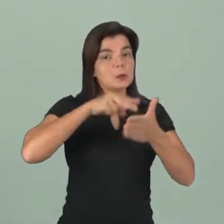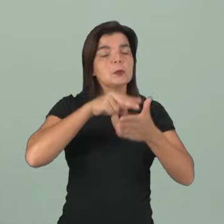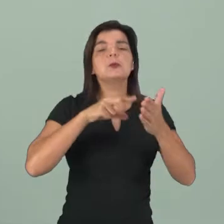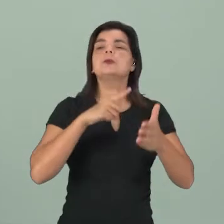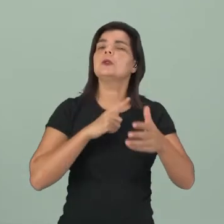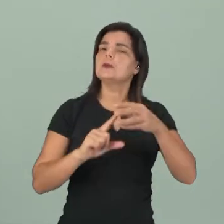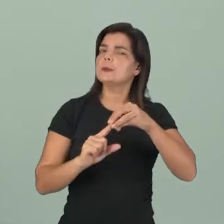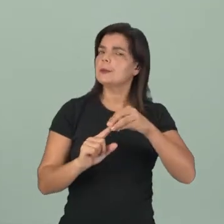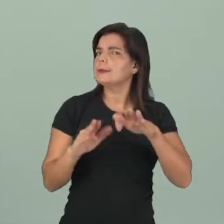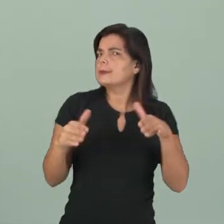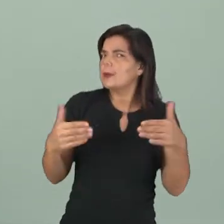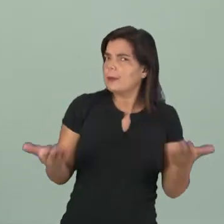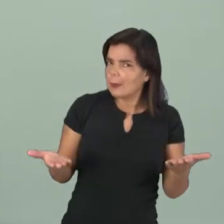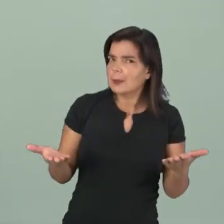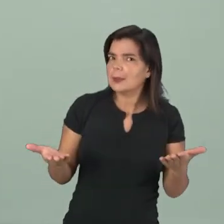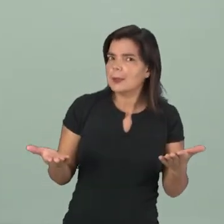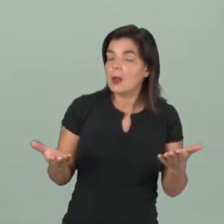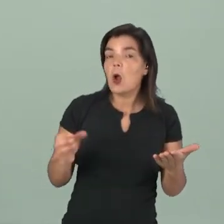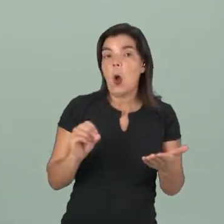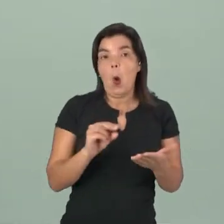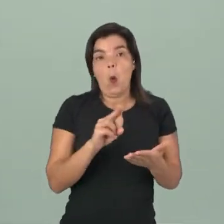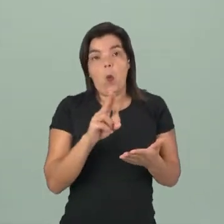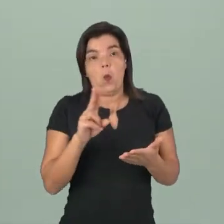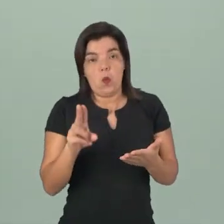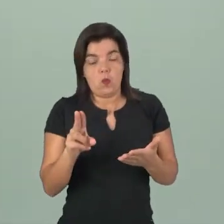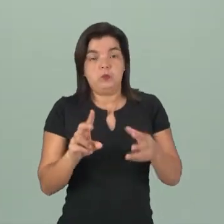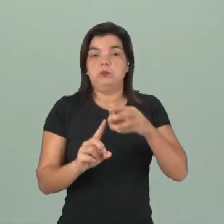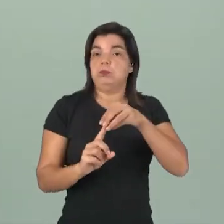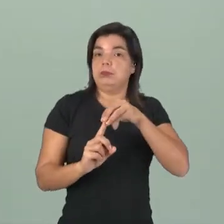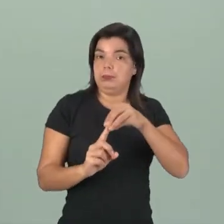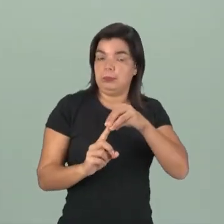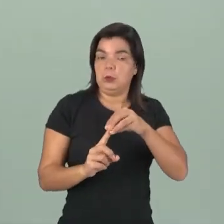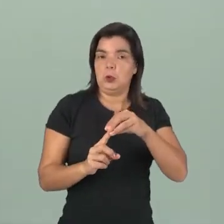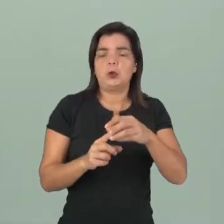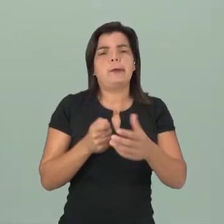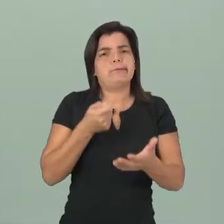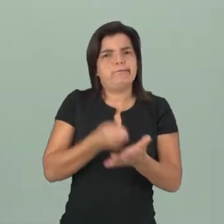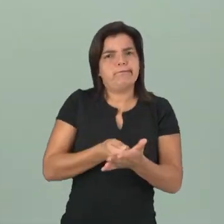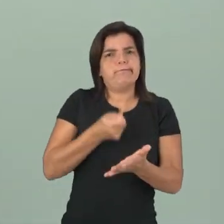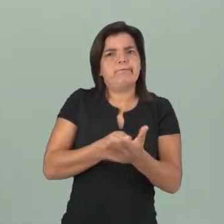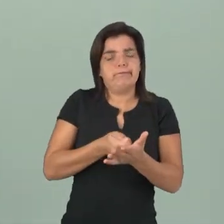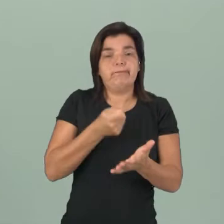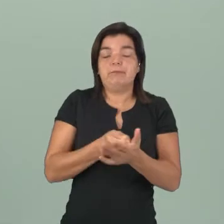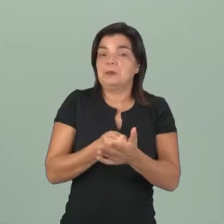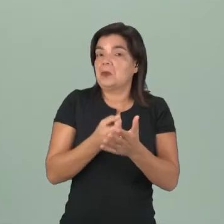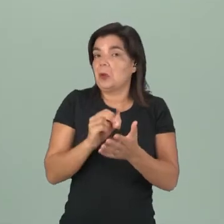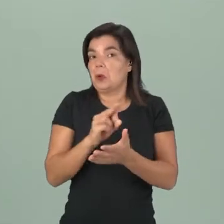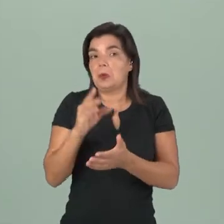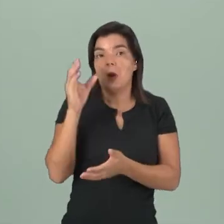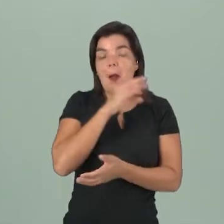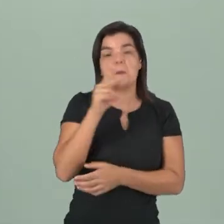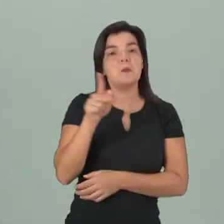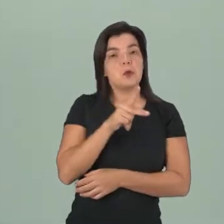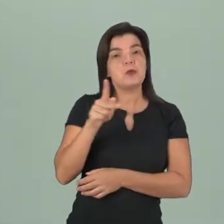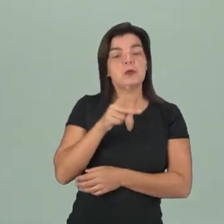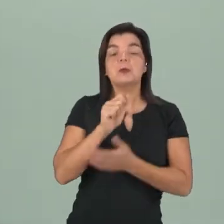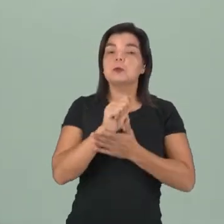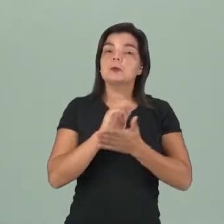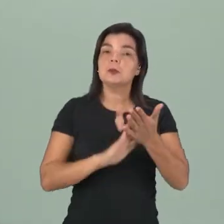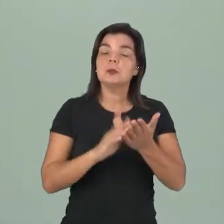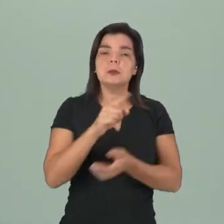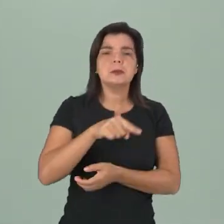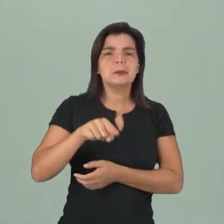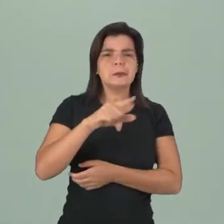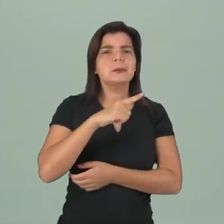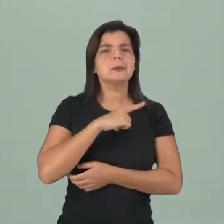um objetivo, né? Ou um objetivo mesmo ali obrigatório, que de repente o professor passou uma atividade